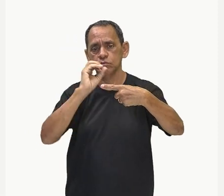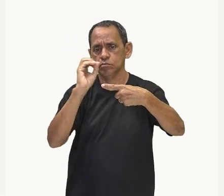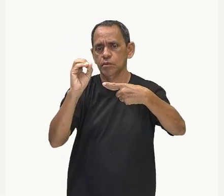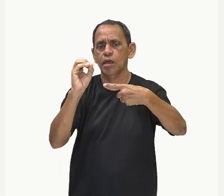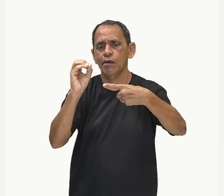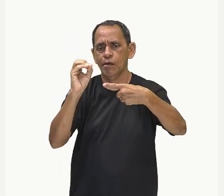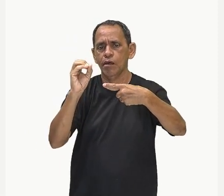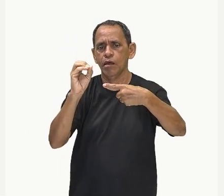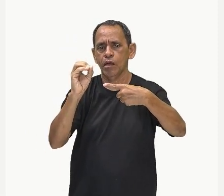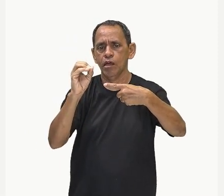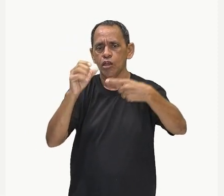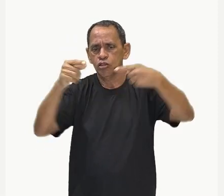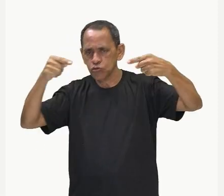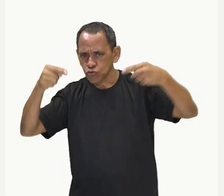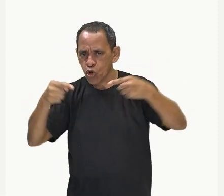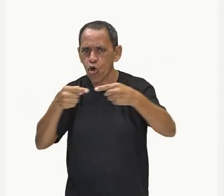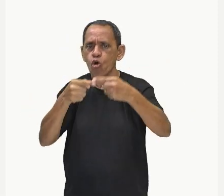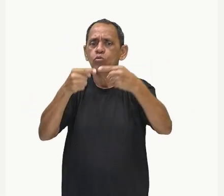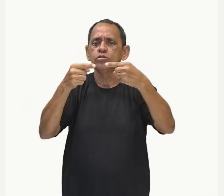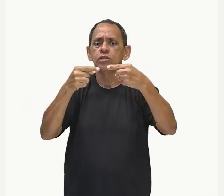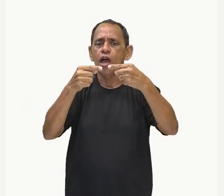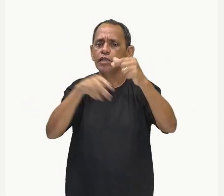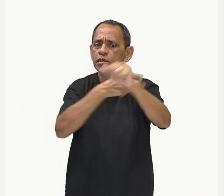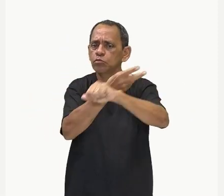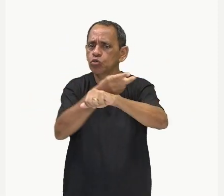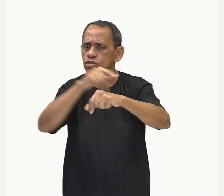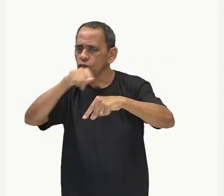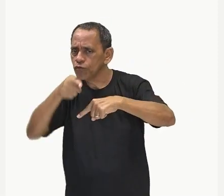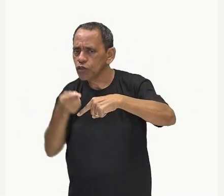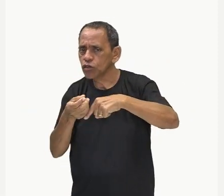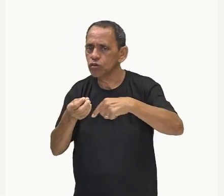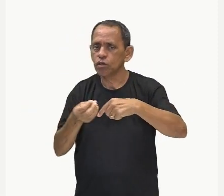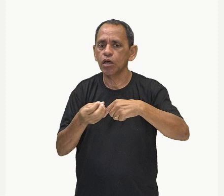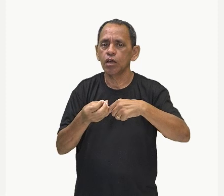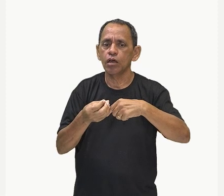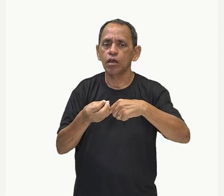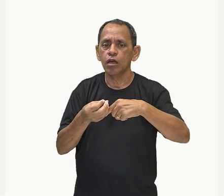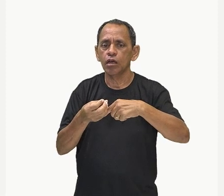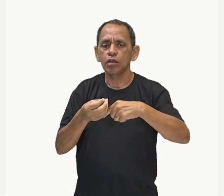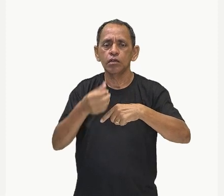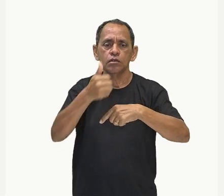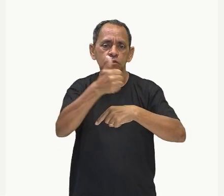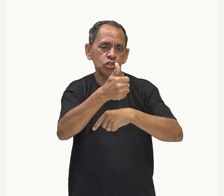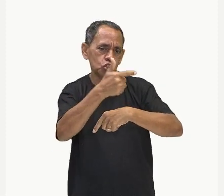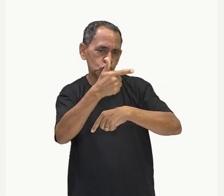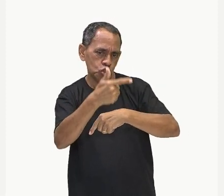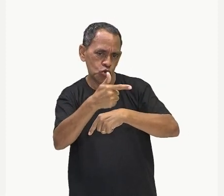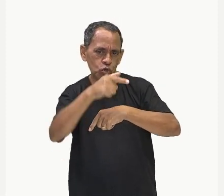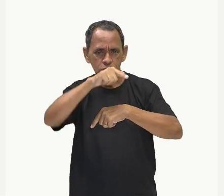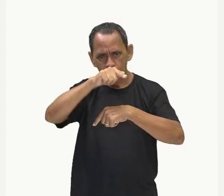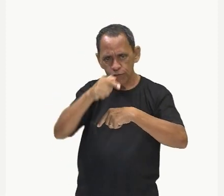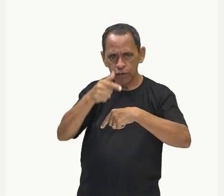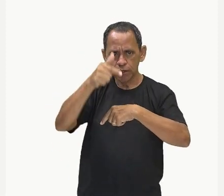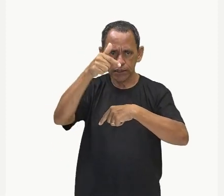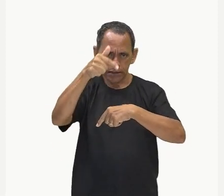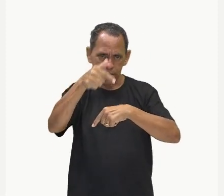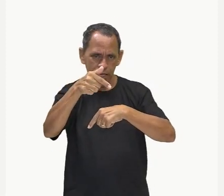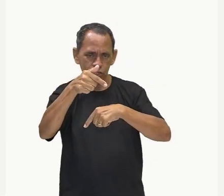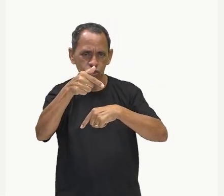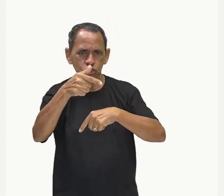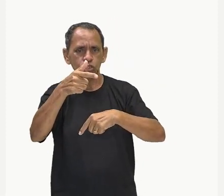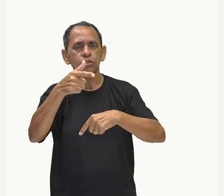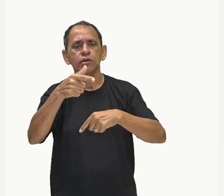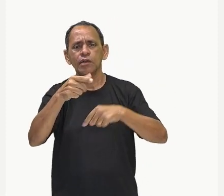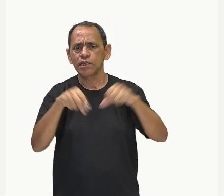decimais depois da vírgula do número. Como aqui é 12,7, ó, depois da vírgula só tenho